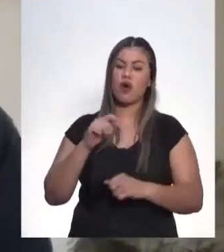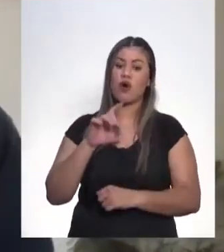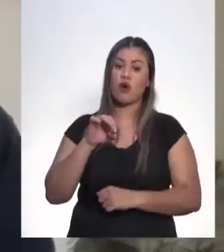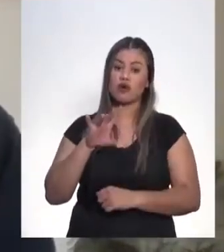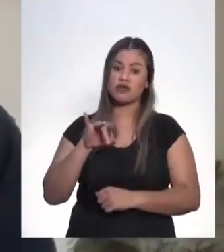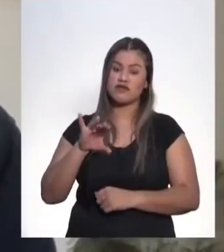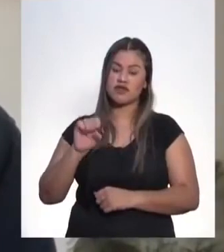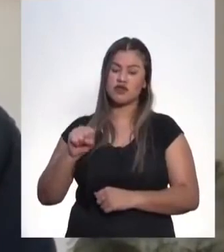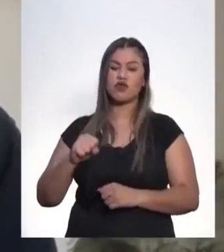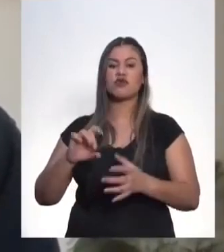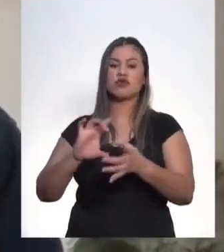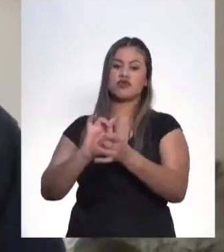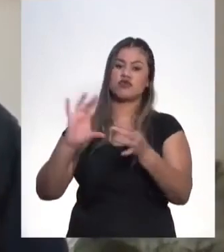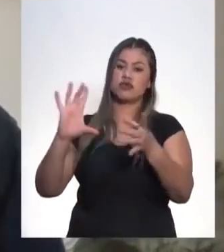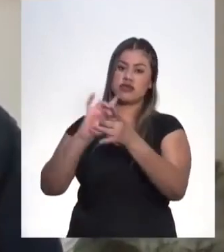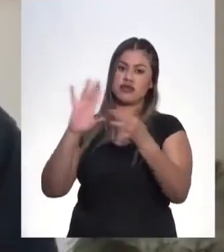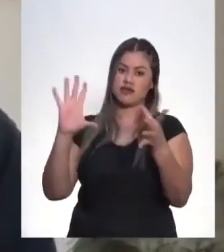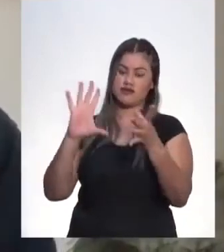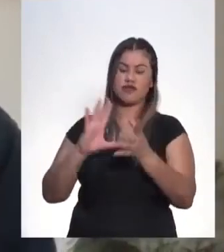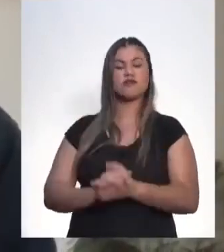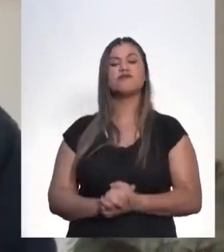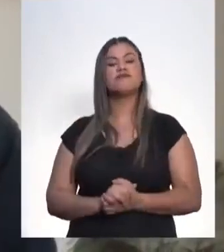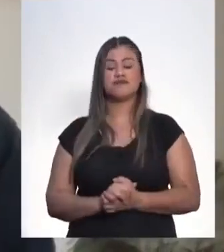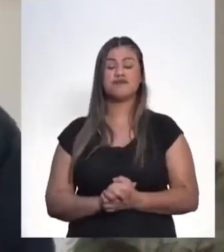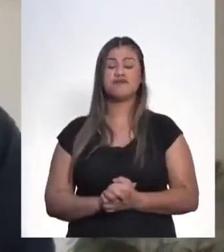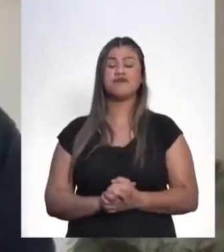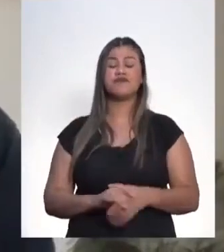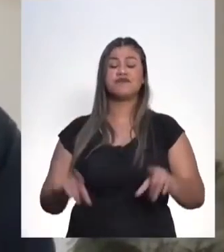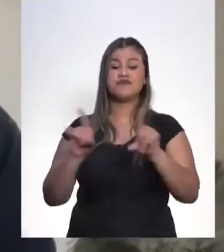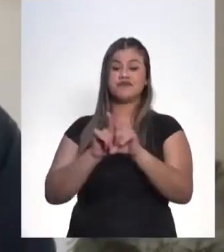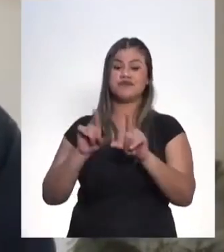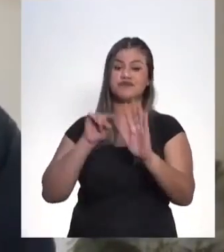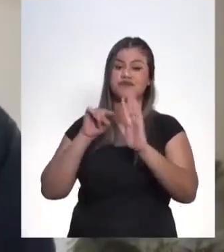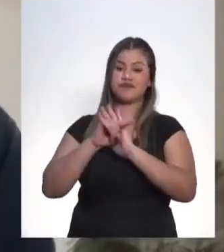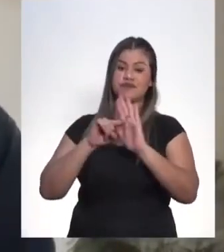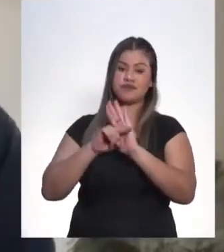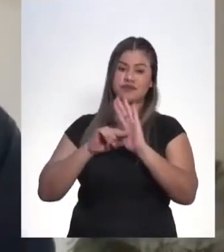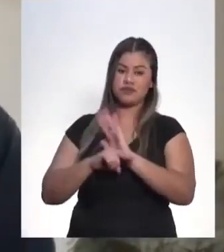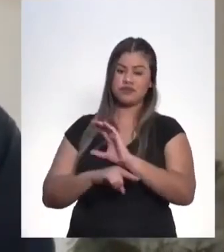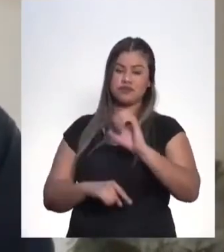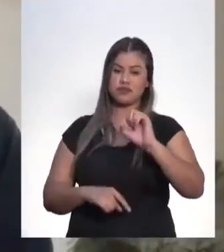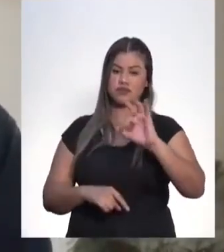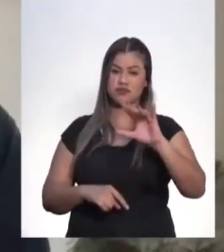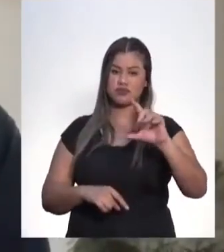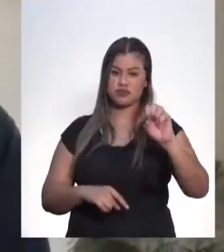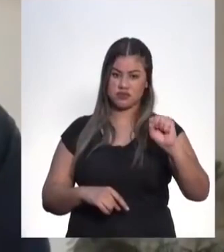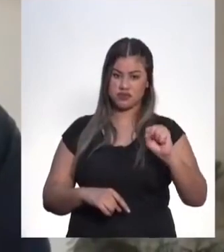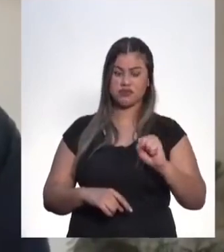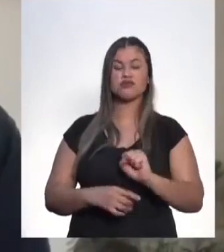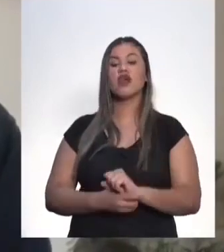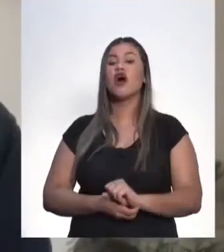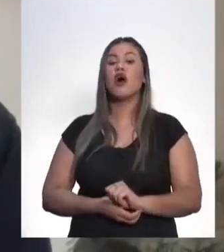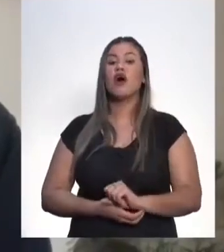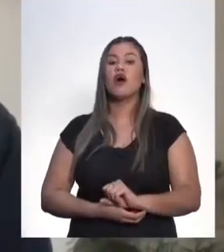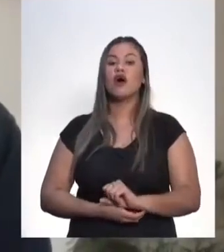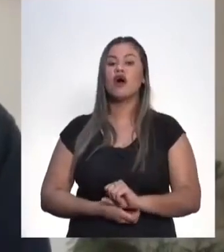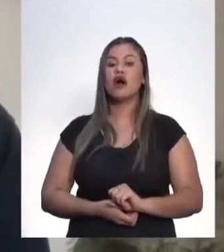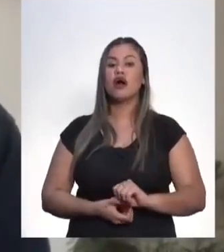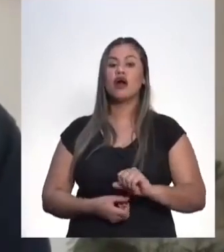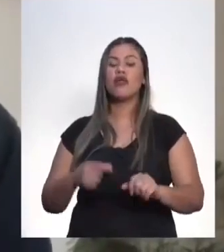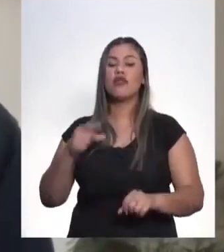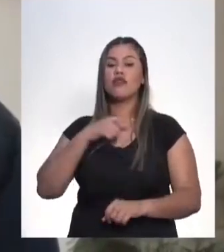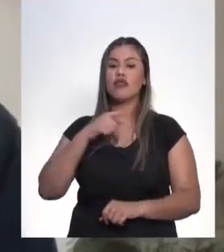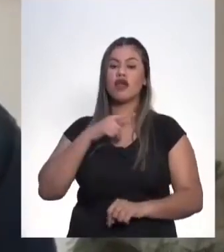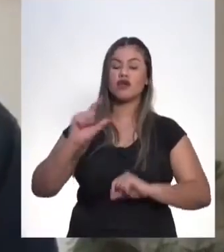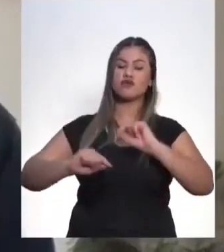nós temos os liberais também, e de acordo com as pesquisas do professor Carlos Eugênio Líbano Soares,